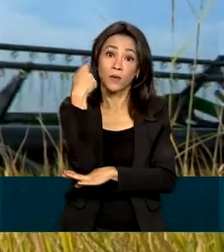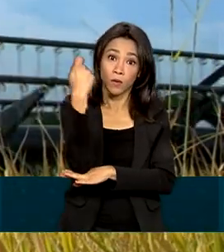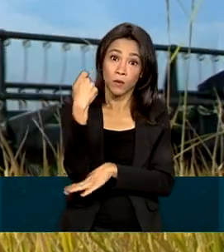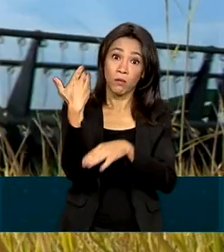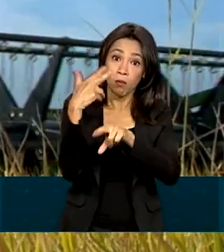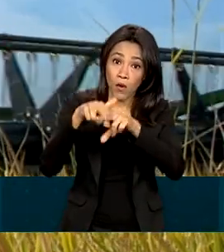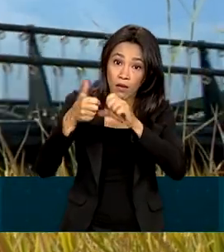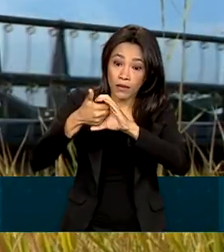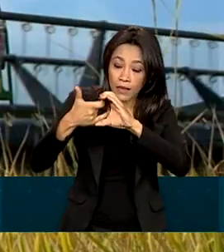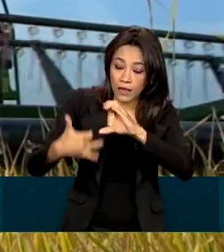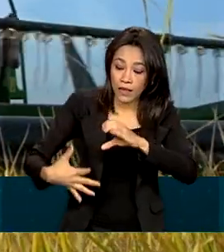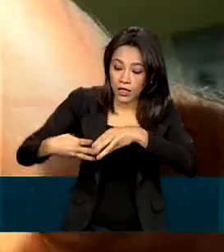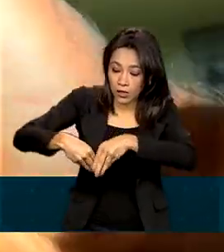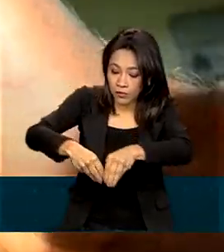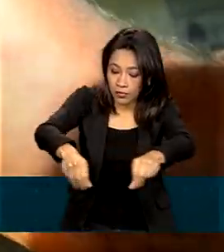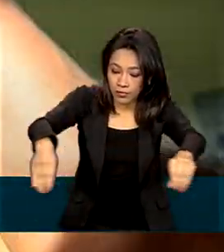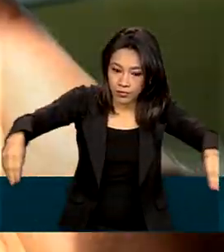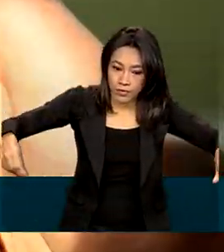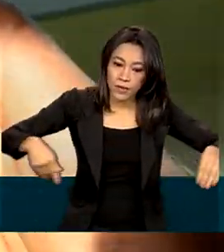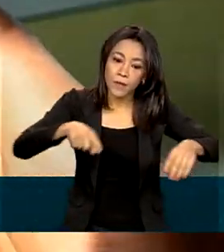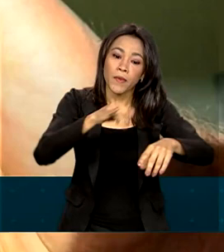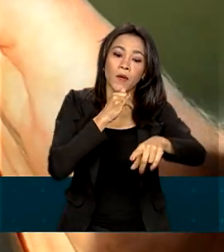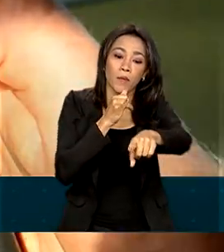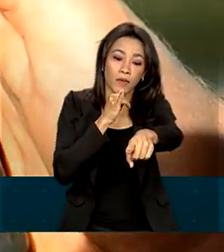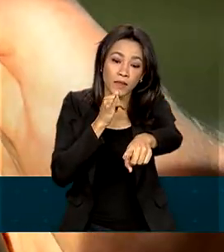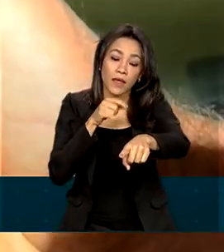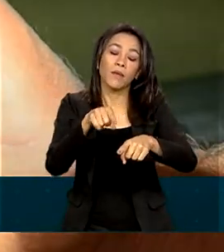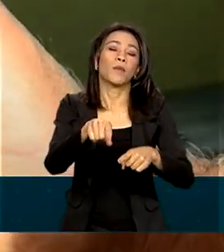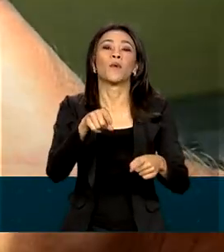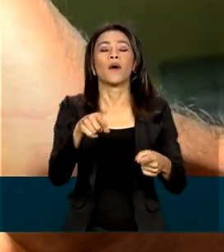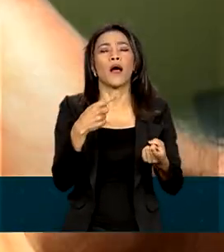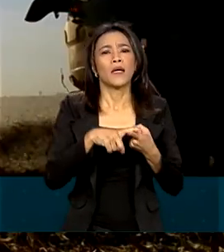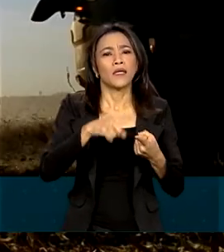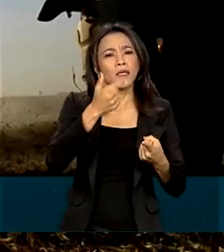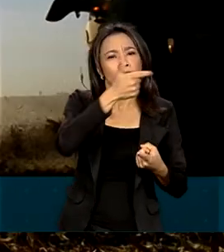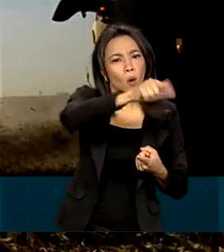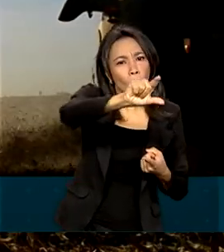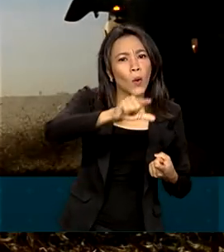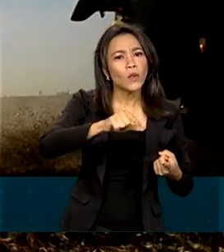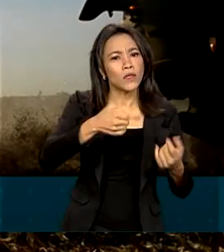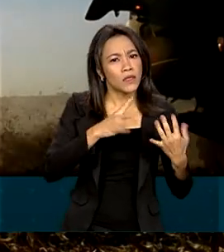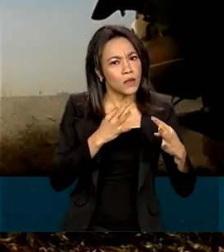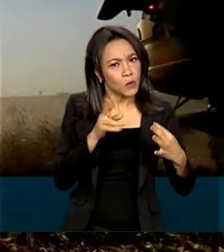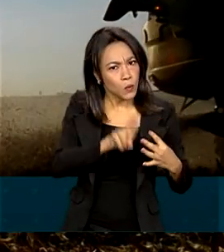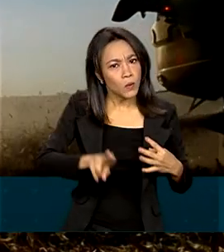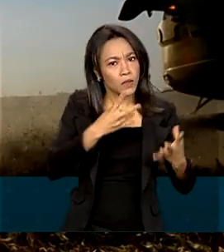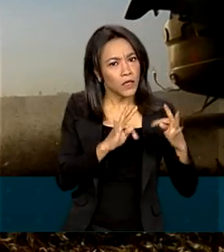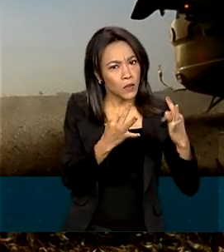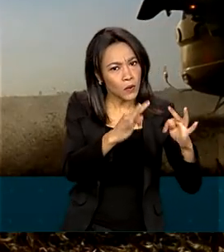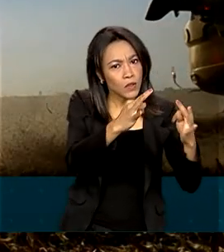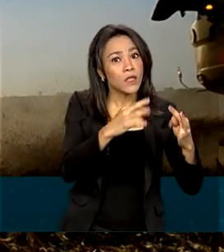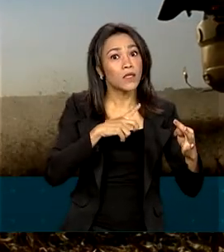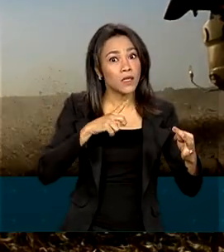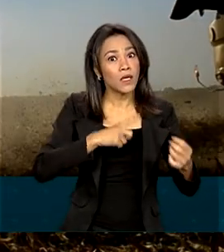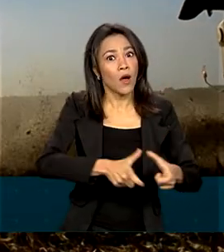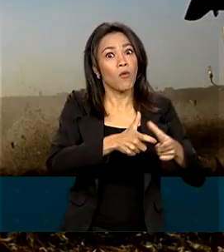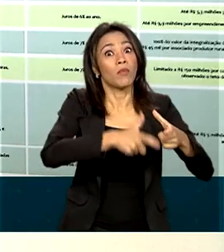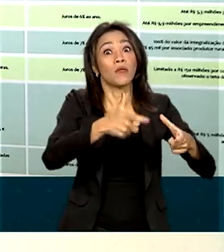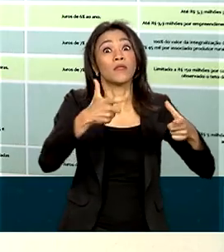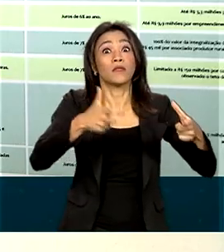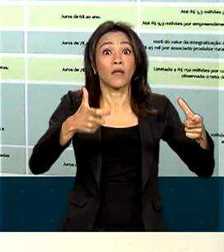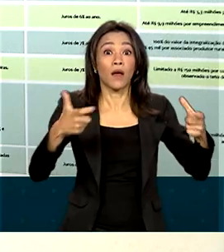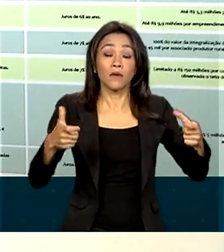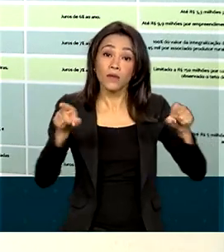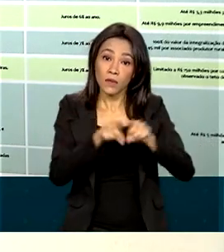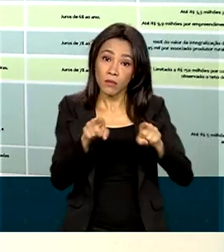de novas tecnologias no campo, como o arroz de terras altas ou sequeiro, tem aumentado a produtividade no bioma cerrado.